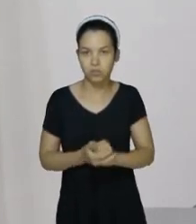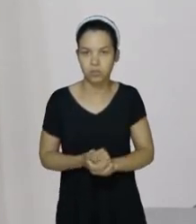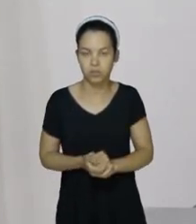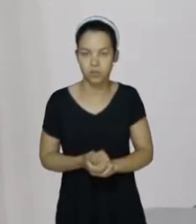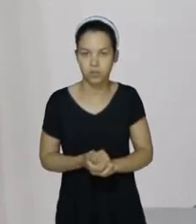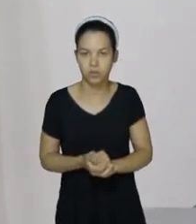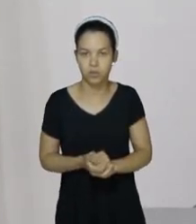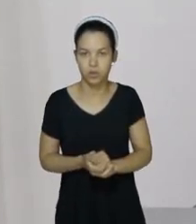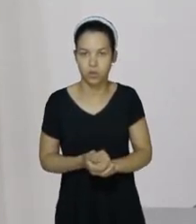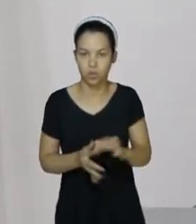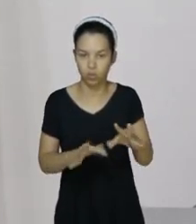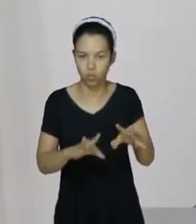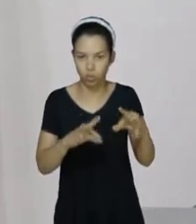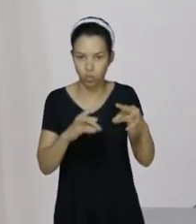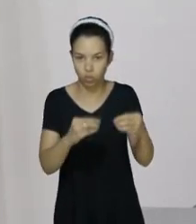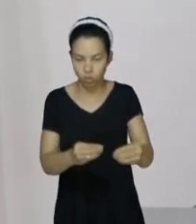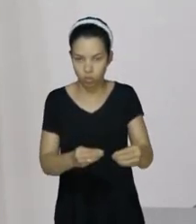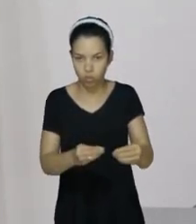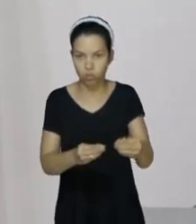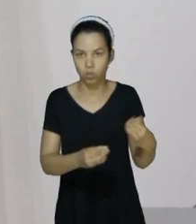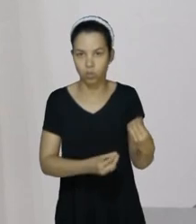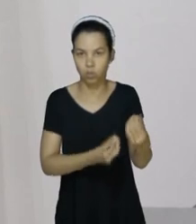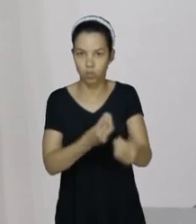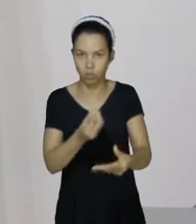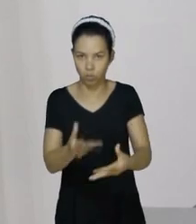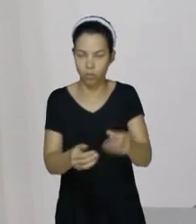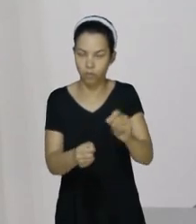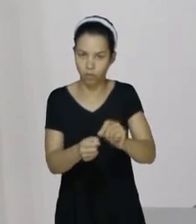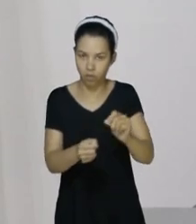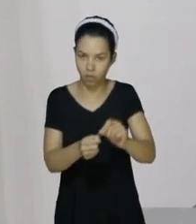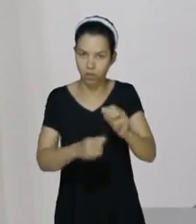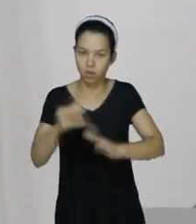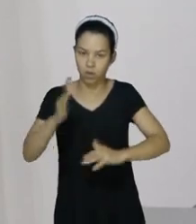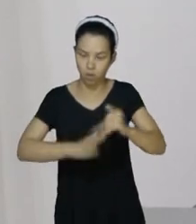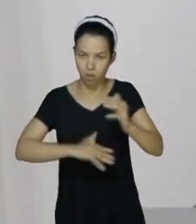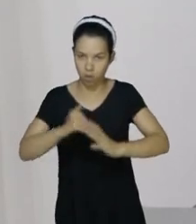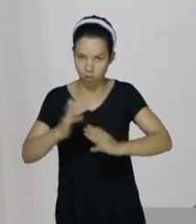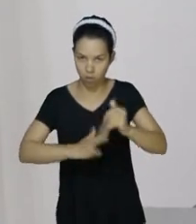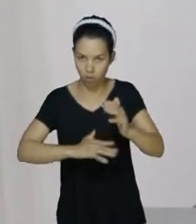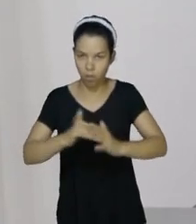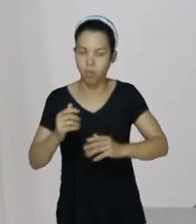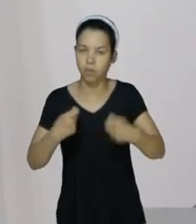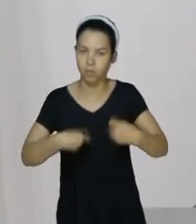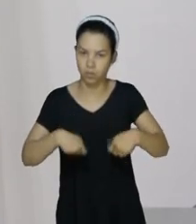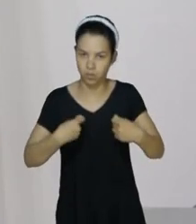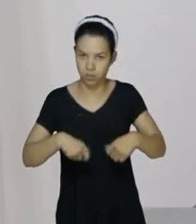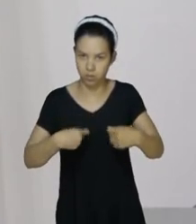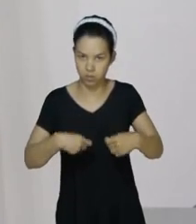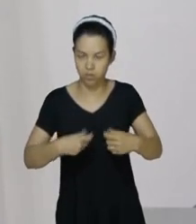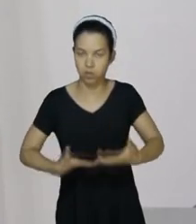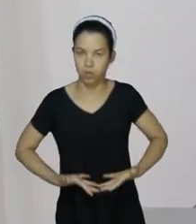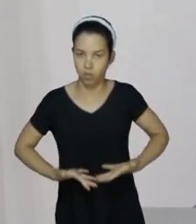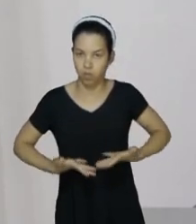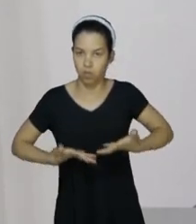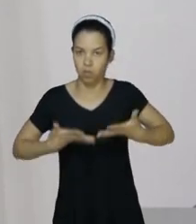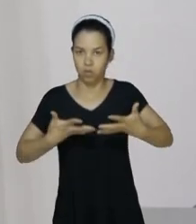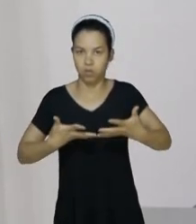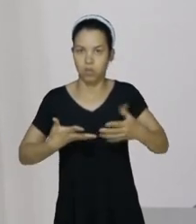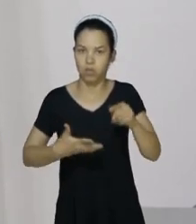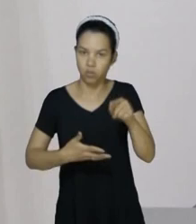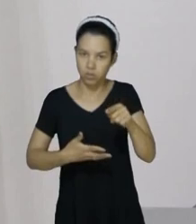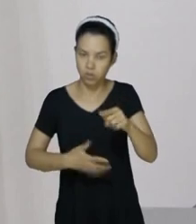às tuas mãos para fazer, faze-os conforme as tuas forças. Ou seja, faze para ser o